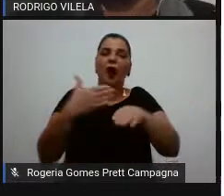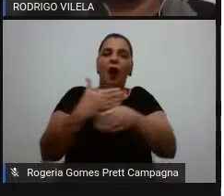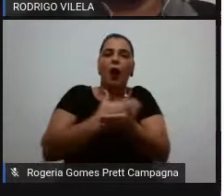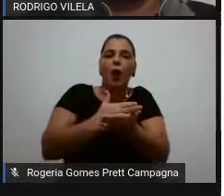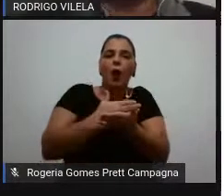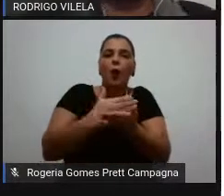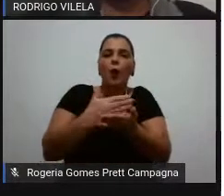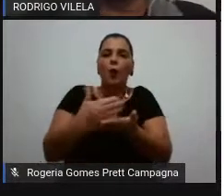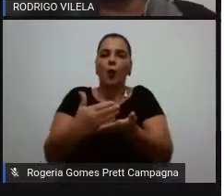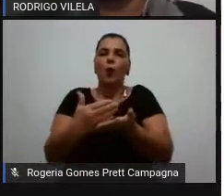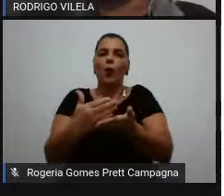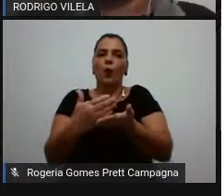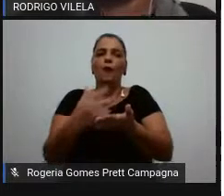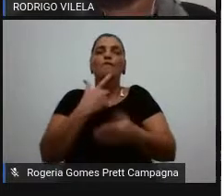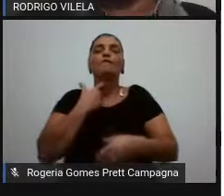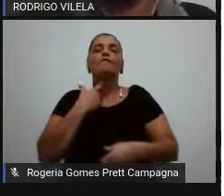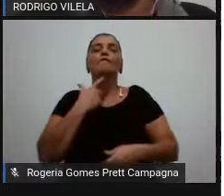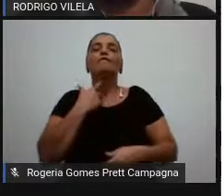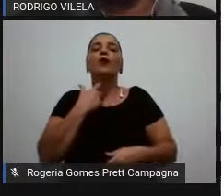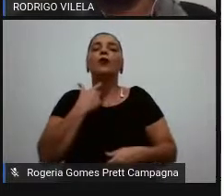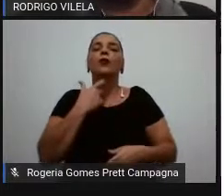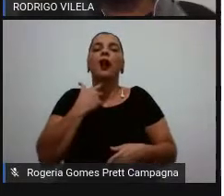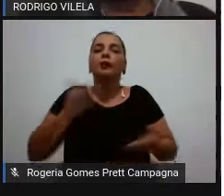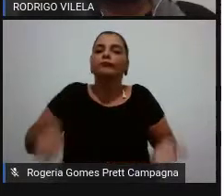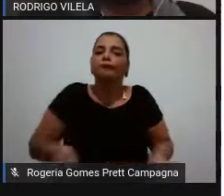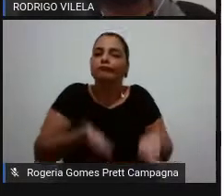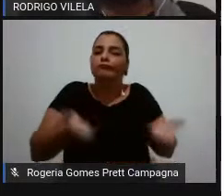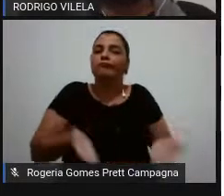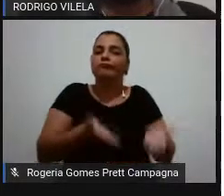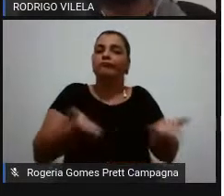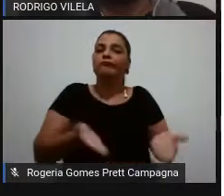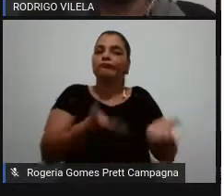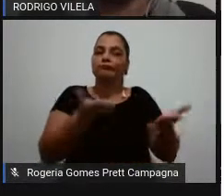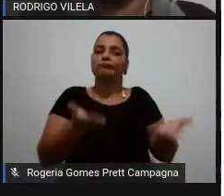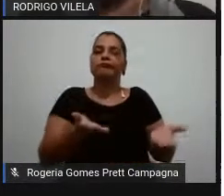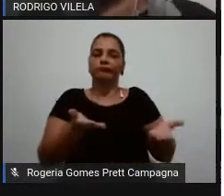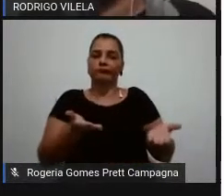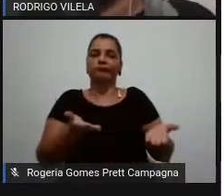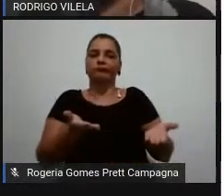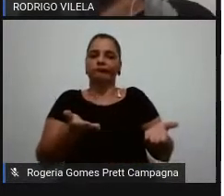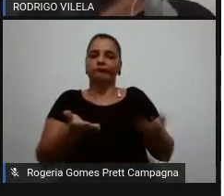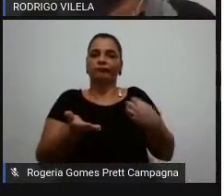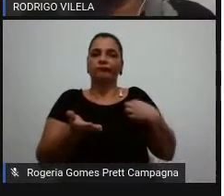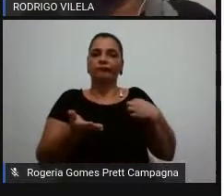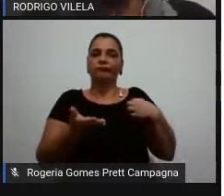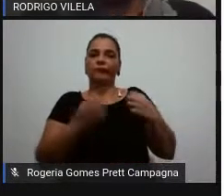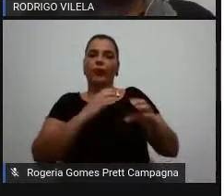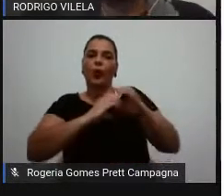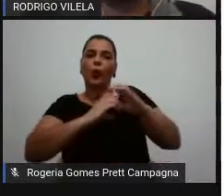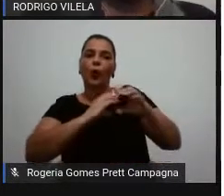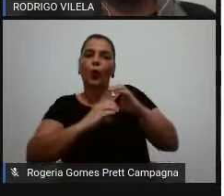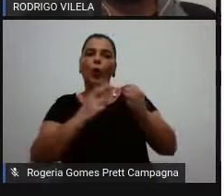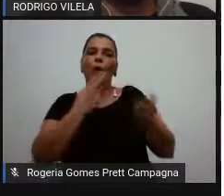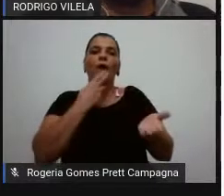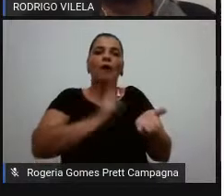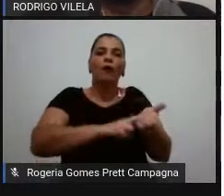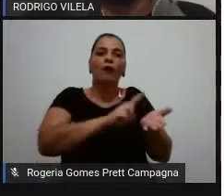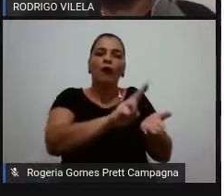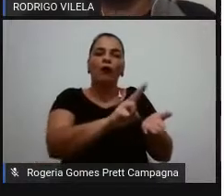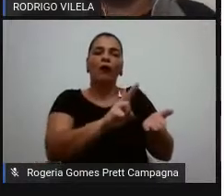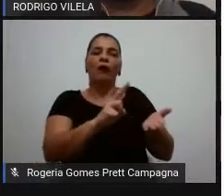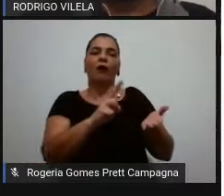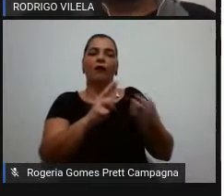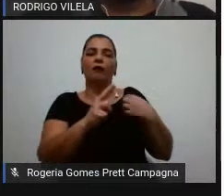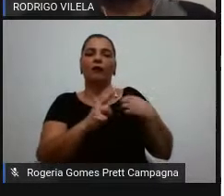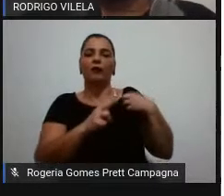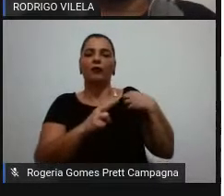de fundo, o desejo de provocar a aprendizagem. E mesmo distante, comunicando através de cartas, através de bilhete,